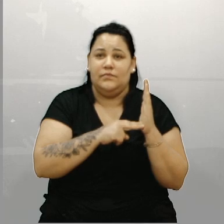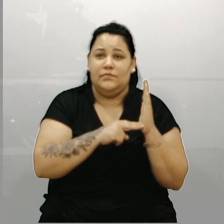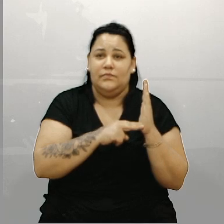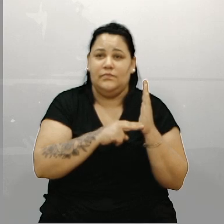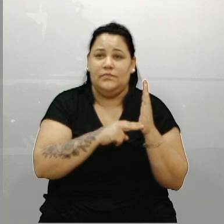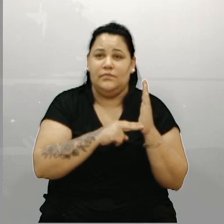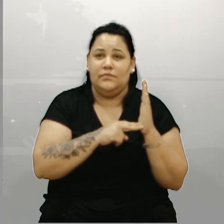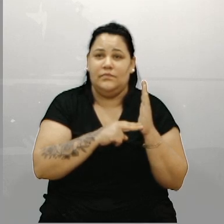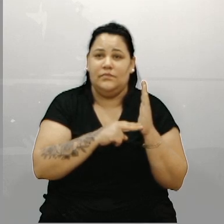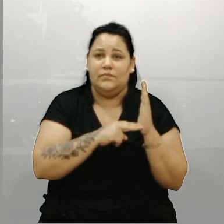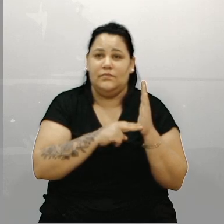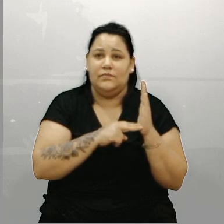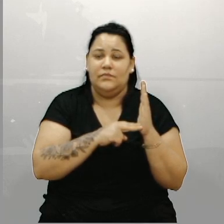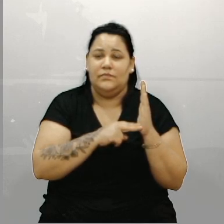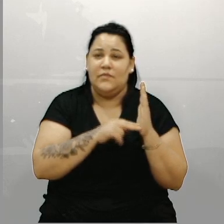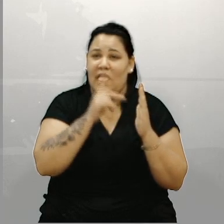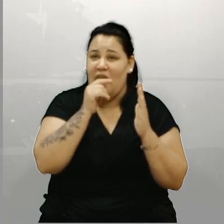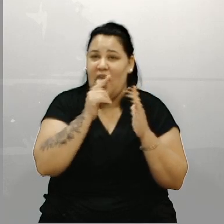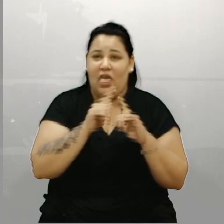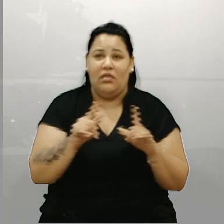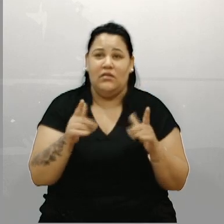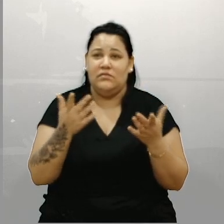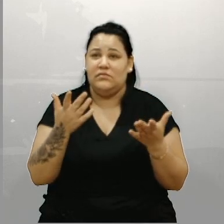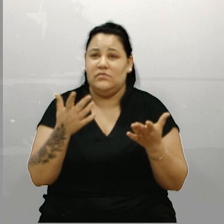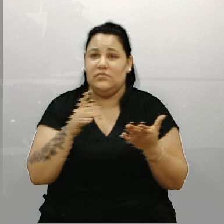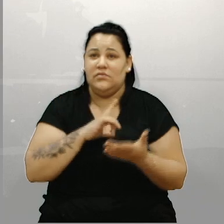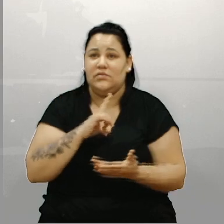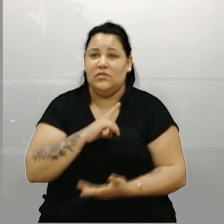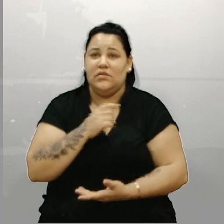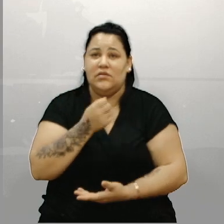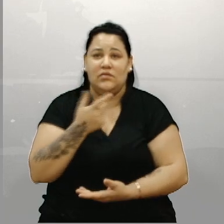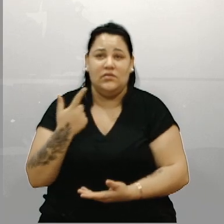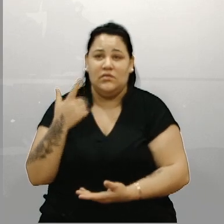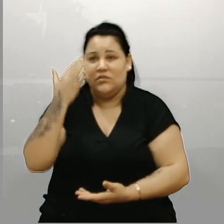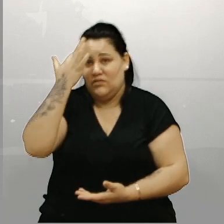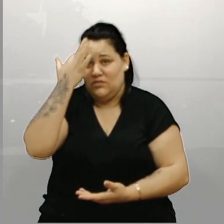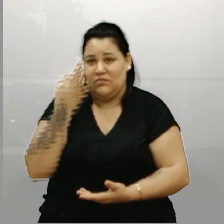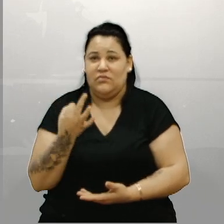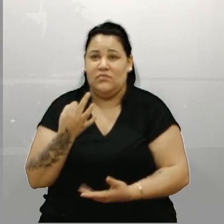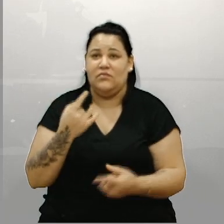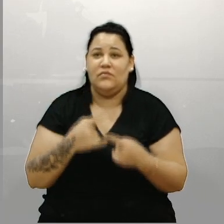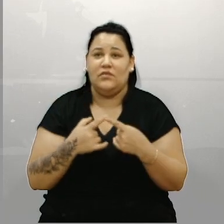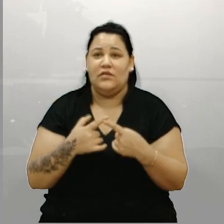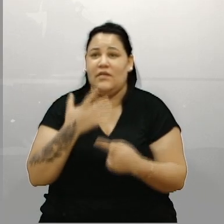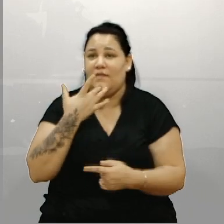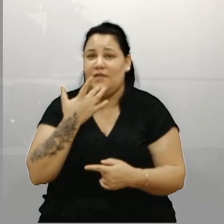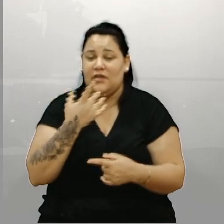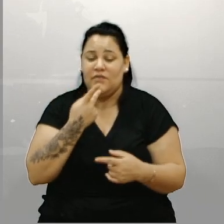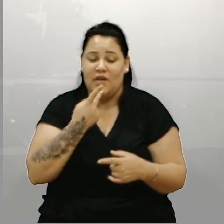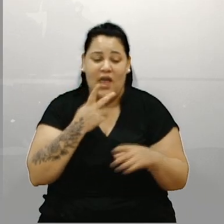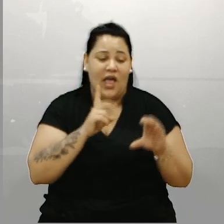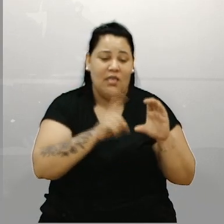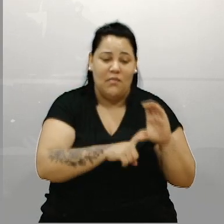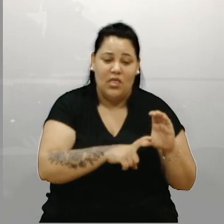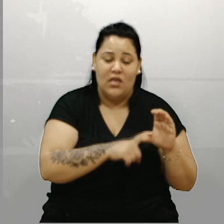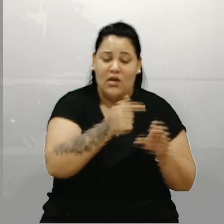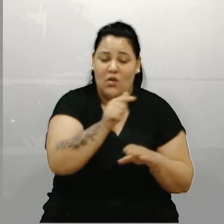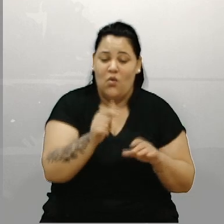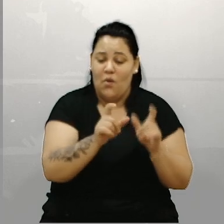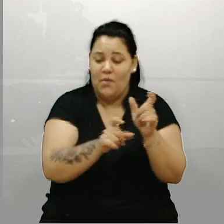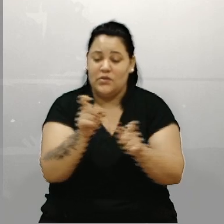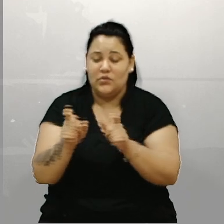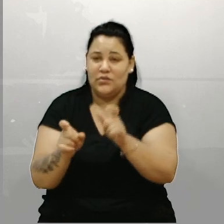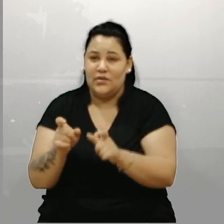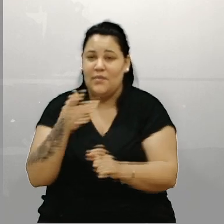também. Então, assim, tem coisas que a gente não entende, porque às vezes é fácil a gente dizer, quando depende dos outros, é mais fácil